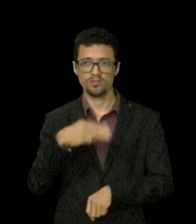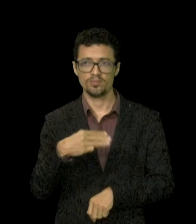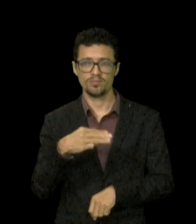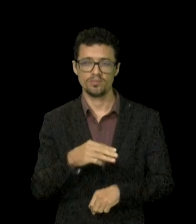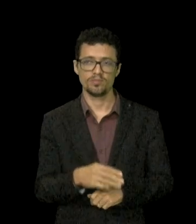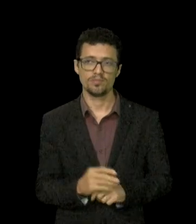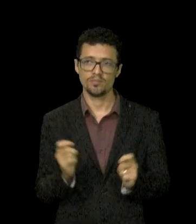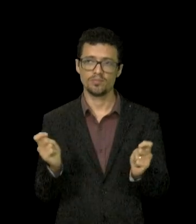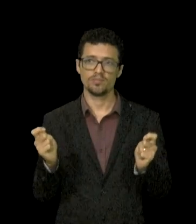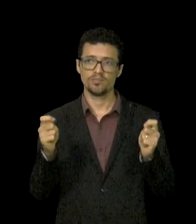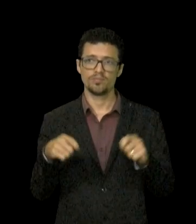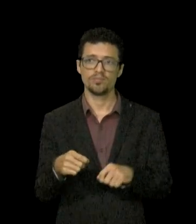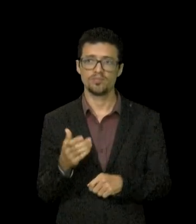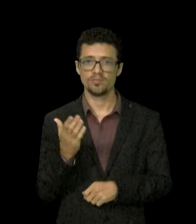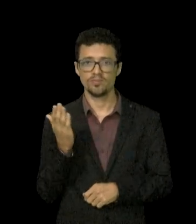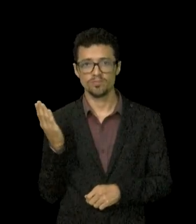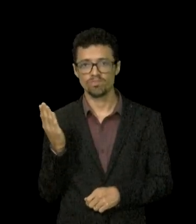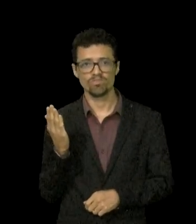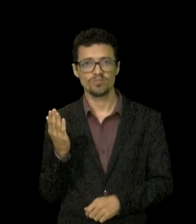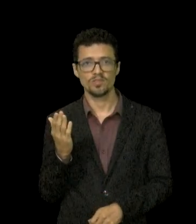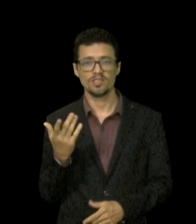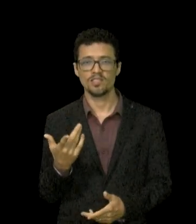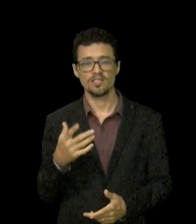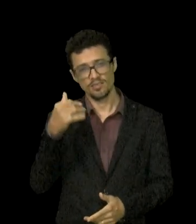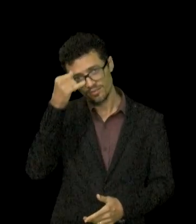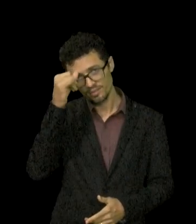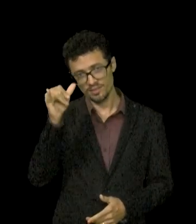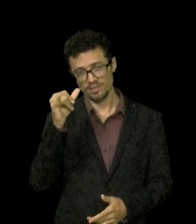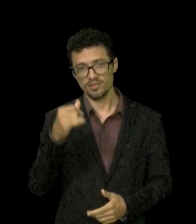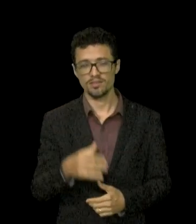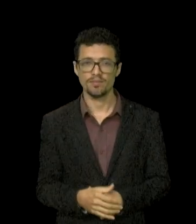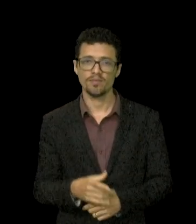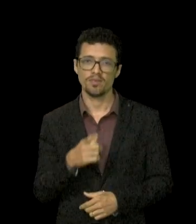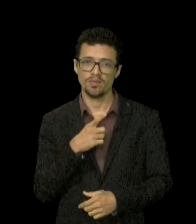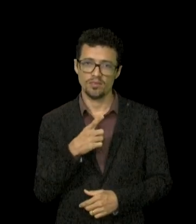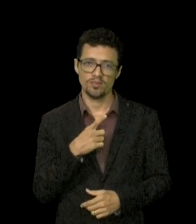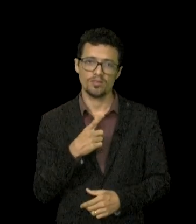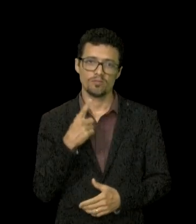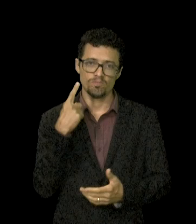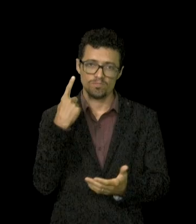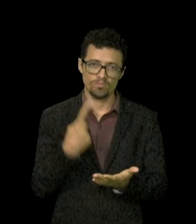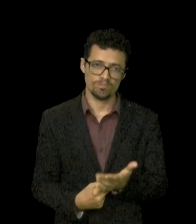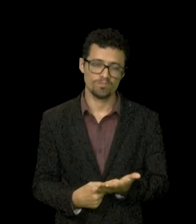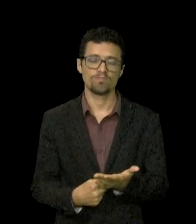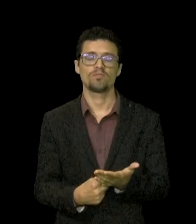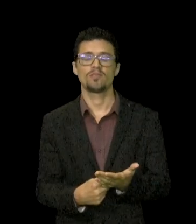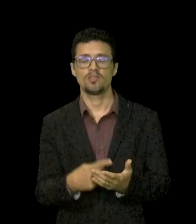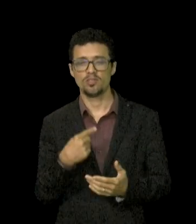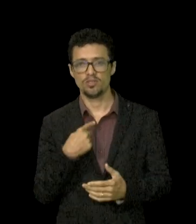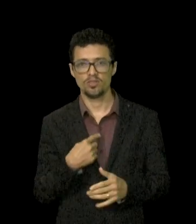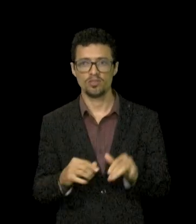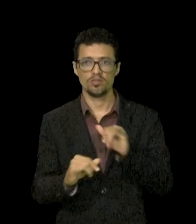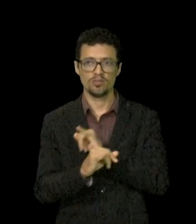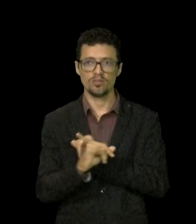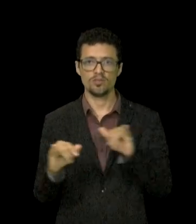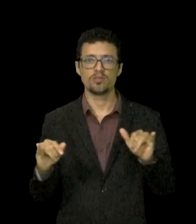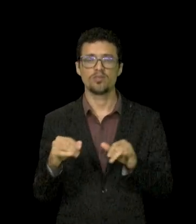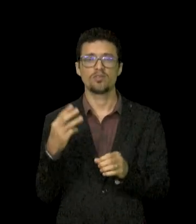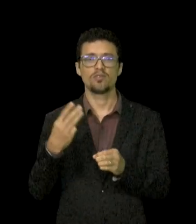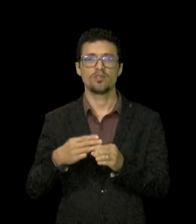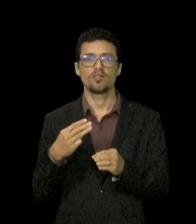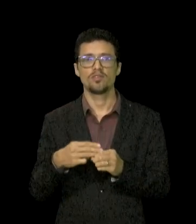essas situações elas não se repetissem. Ficou o compromisso aqui, então comunico à população de São Raimundo das Mangabeiras